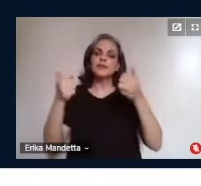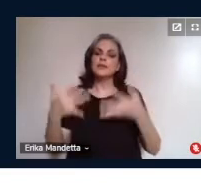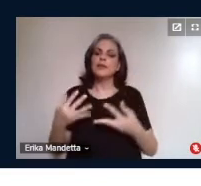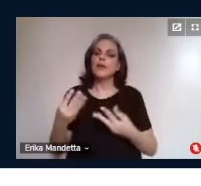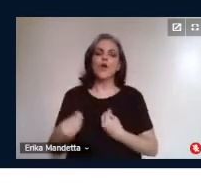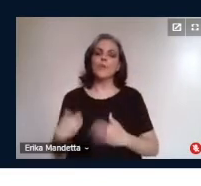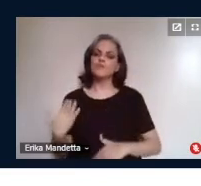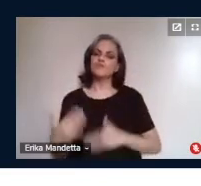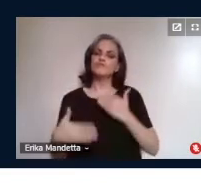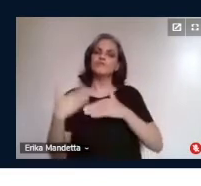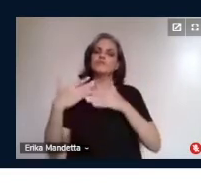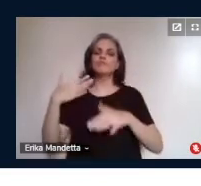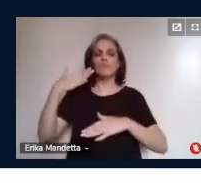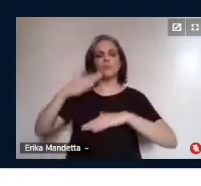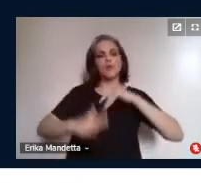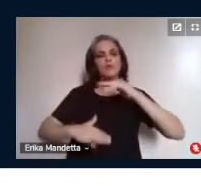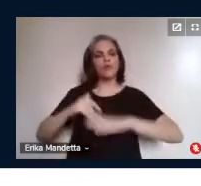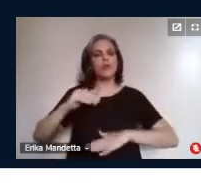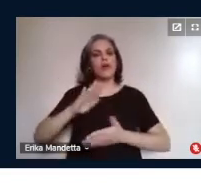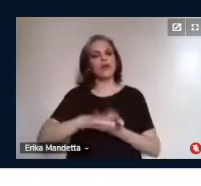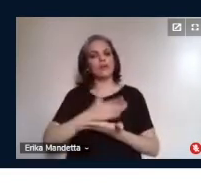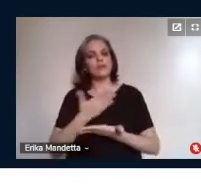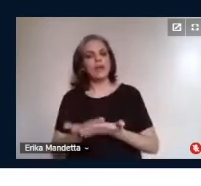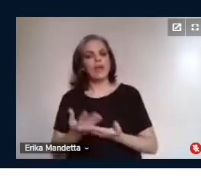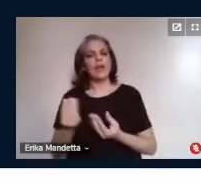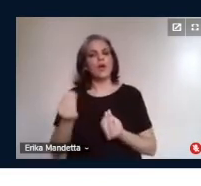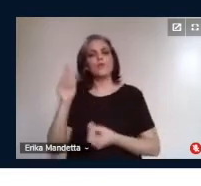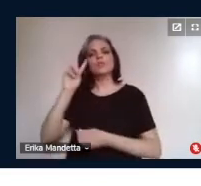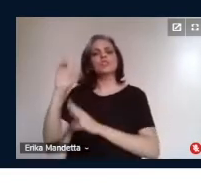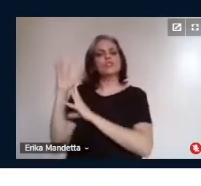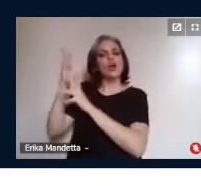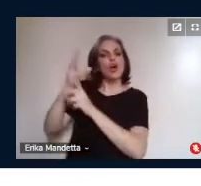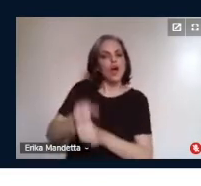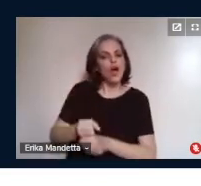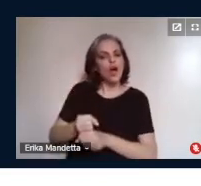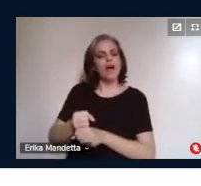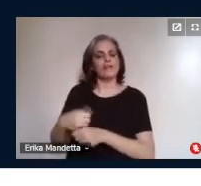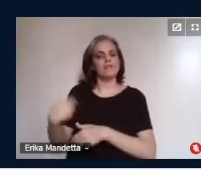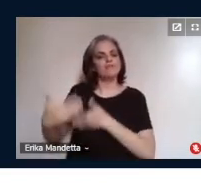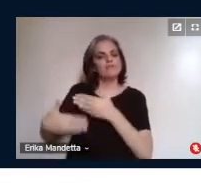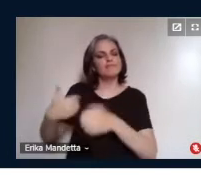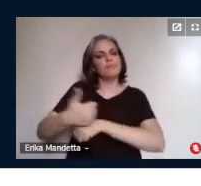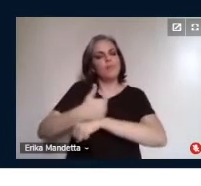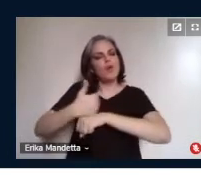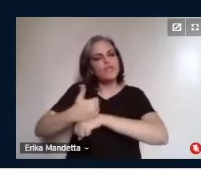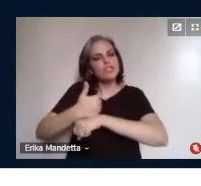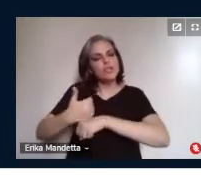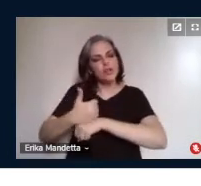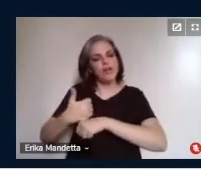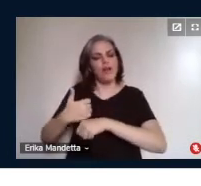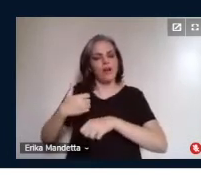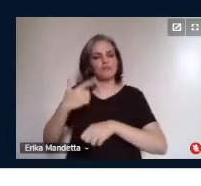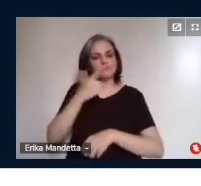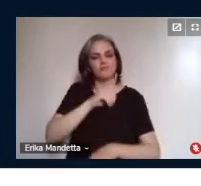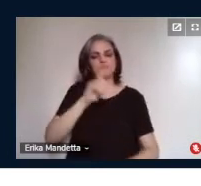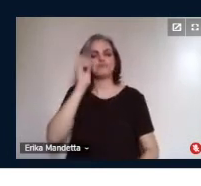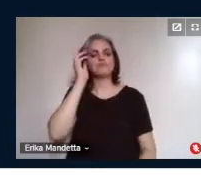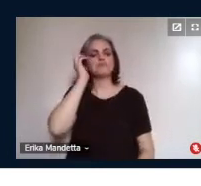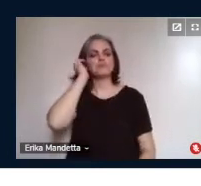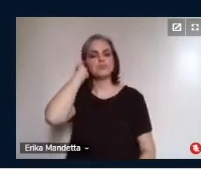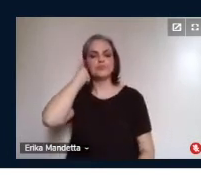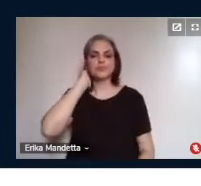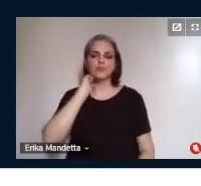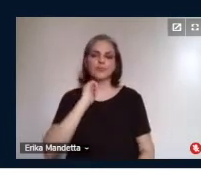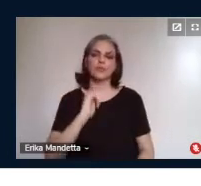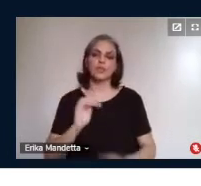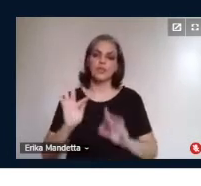intérprete, a ponto histórico da profissão e o processo de profissionalização. E vai